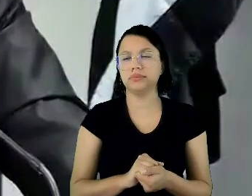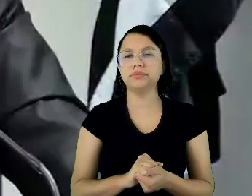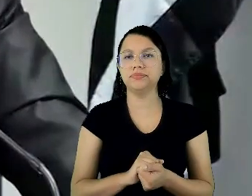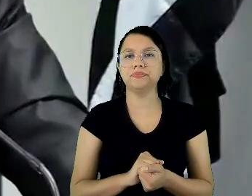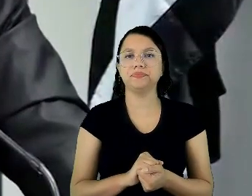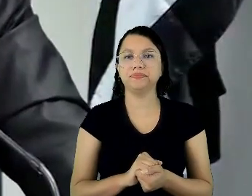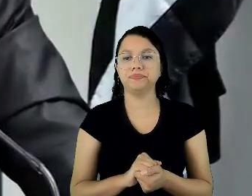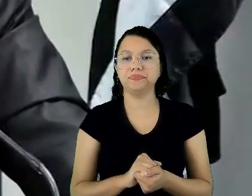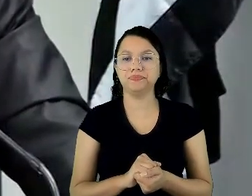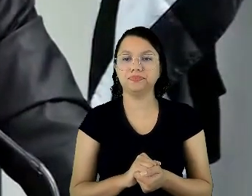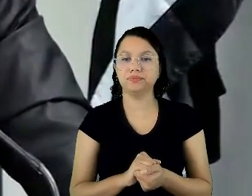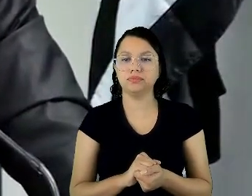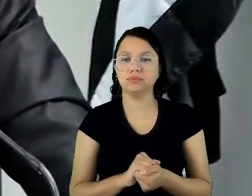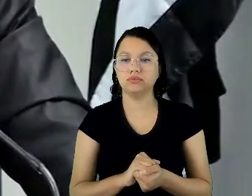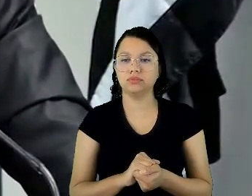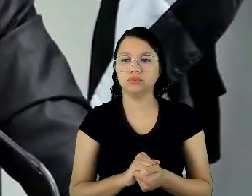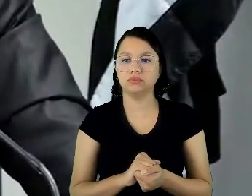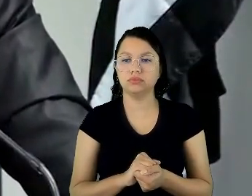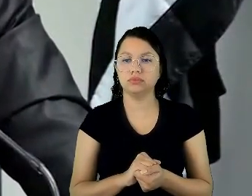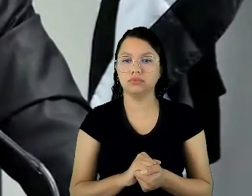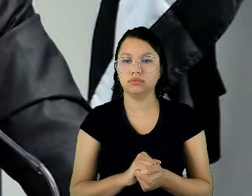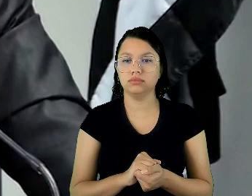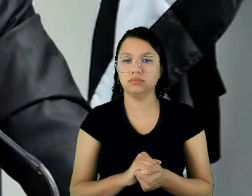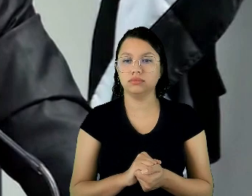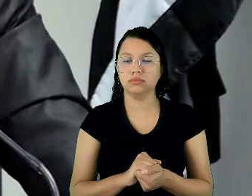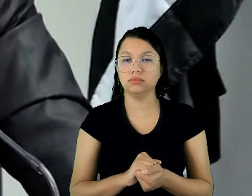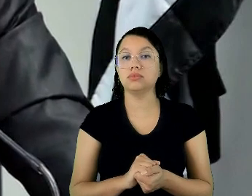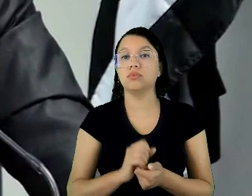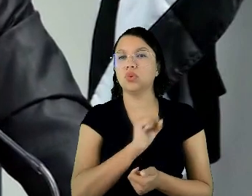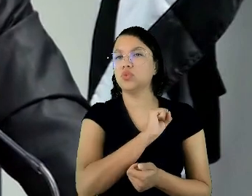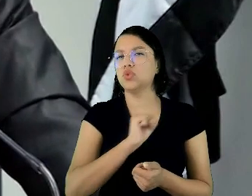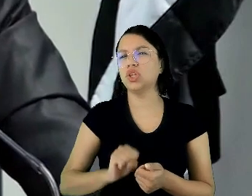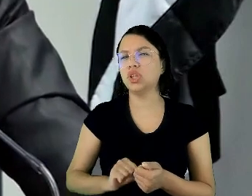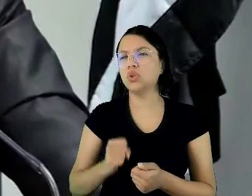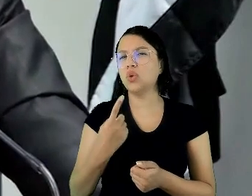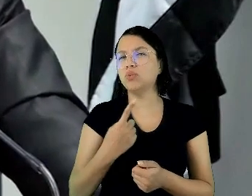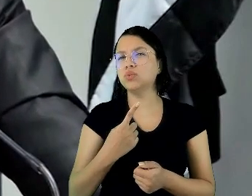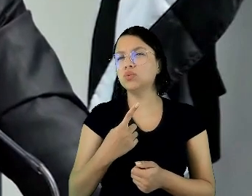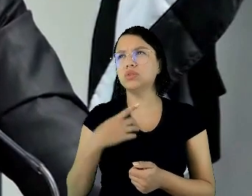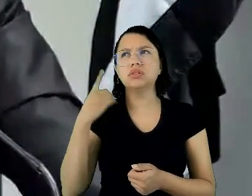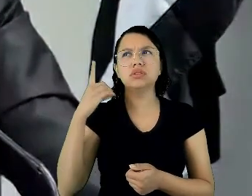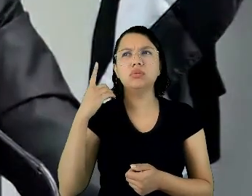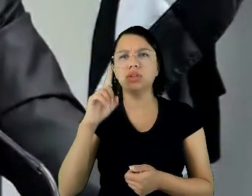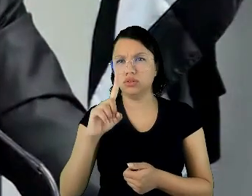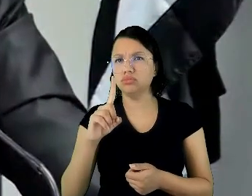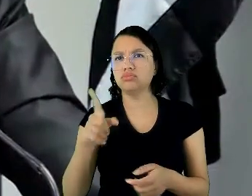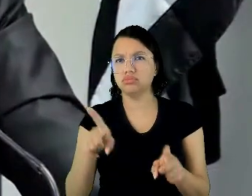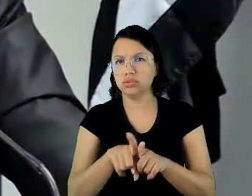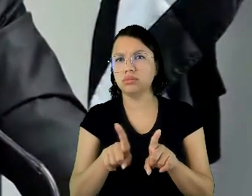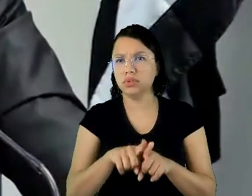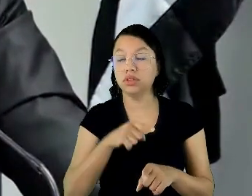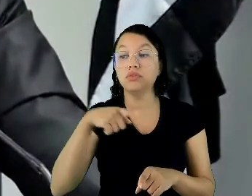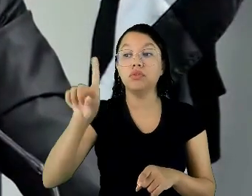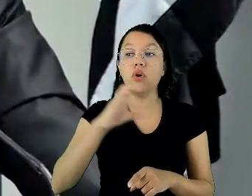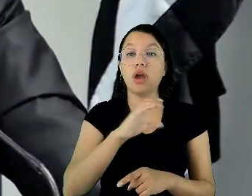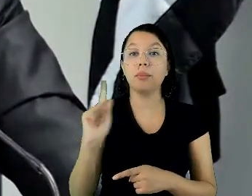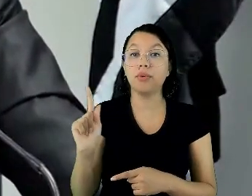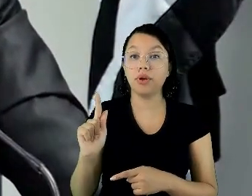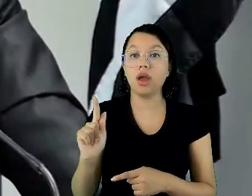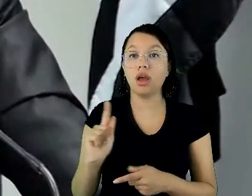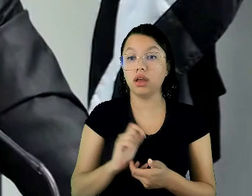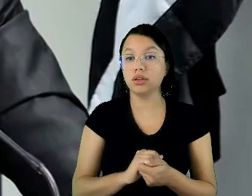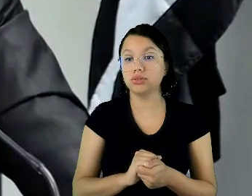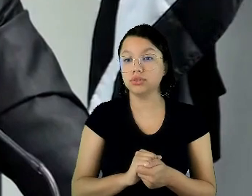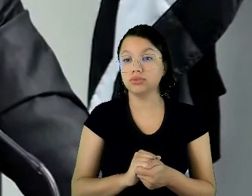Tem um senador e um deputado que foram a Campo Grande, atendendo esse convite, porque lá